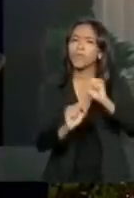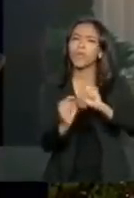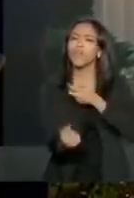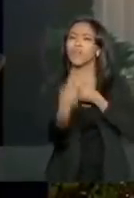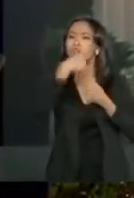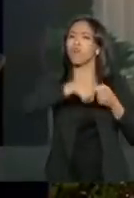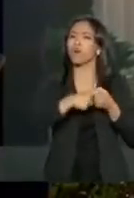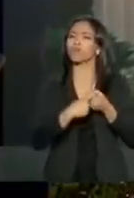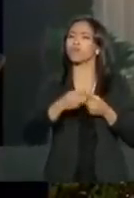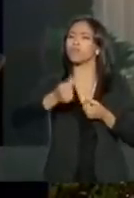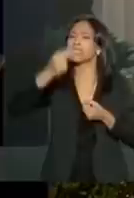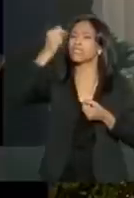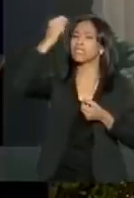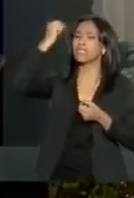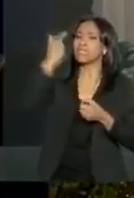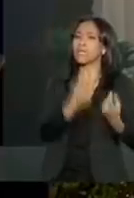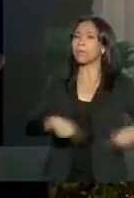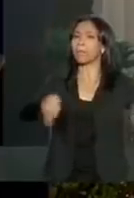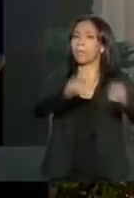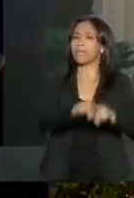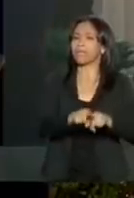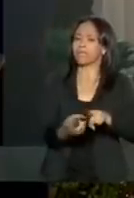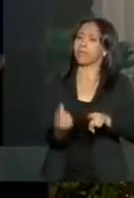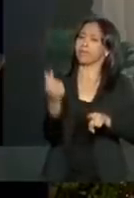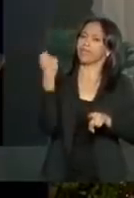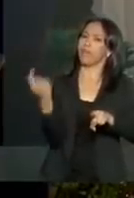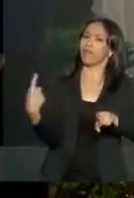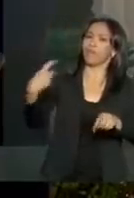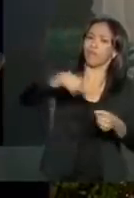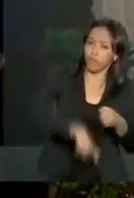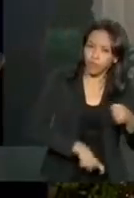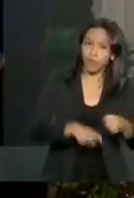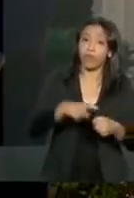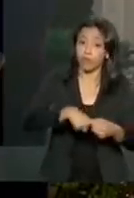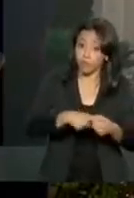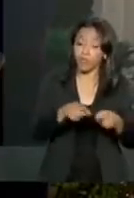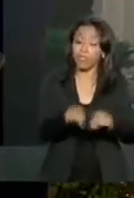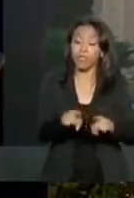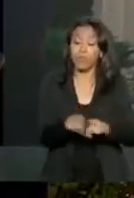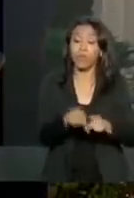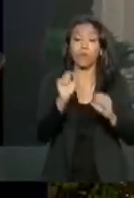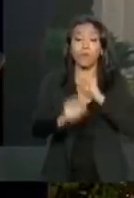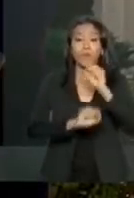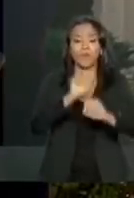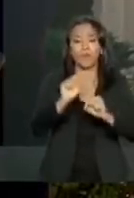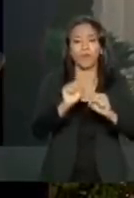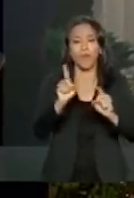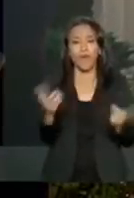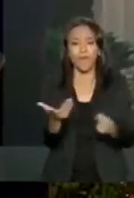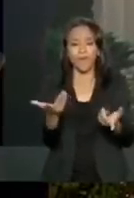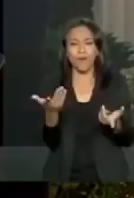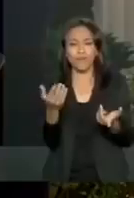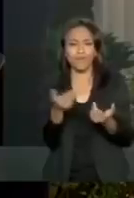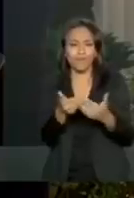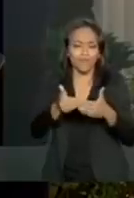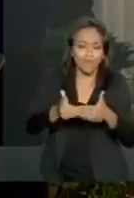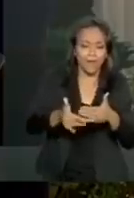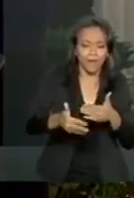de parceria e, ao mesmo tempo, abre um capítulo inédito na relação entre o Brasil e os Estados